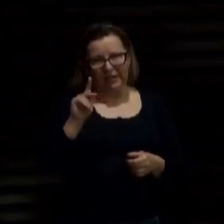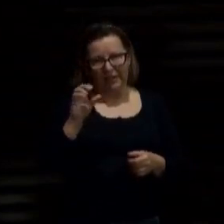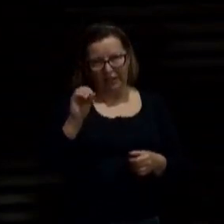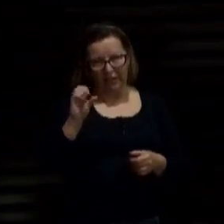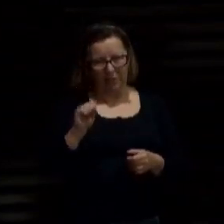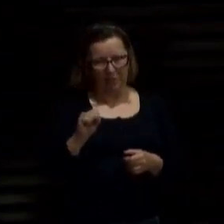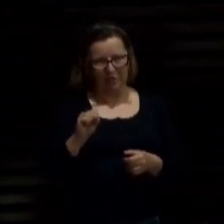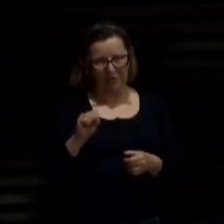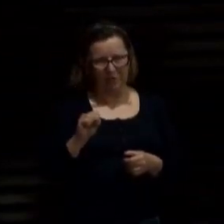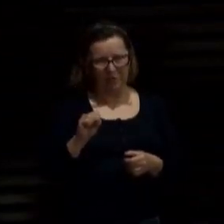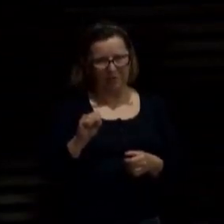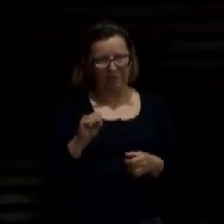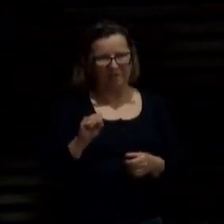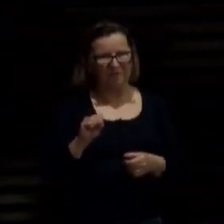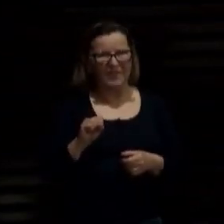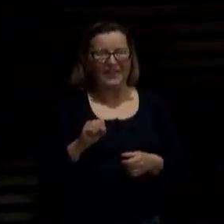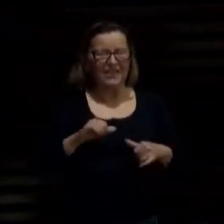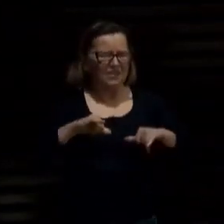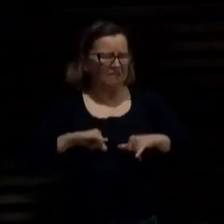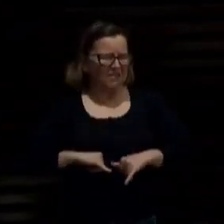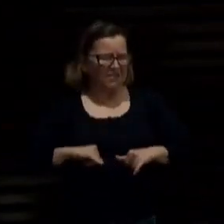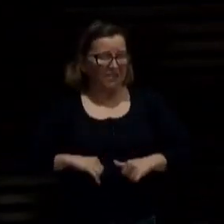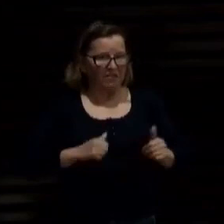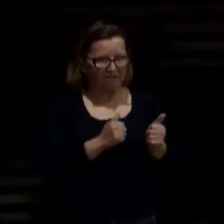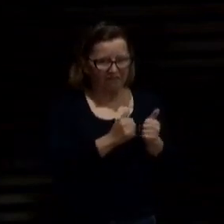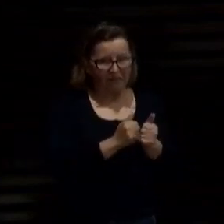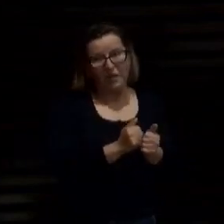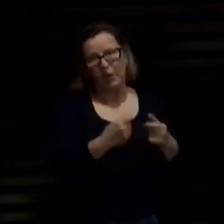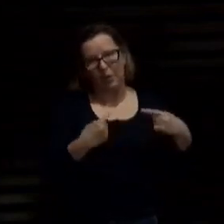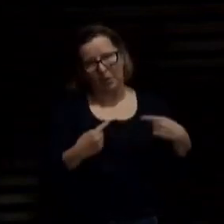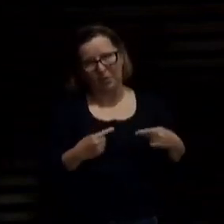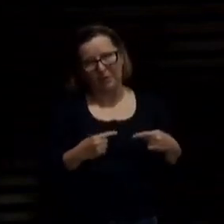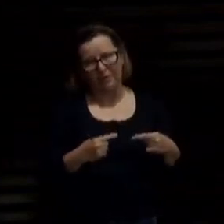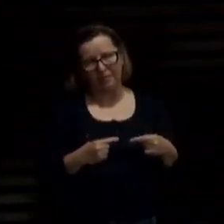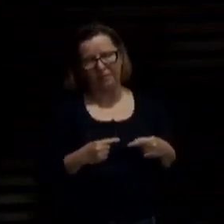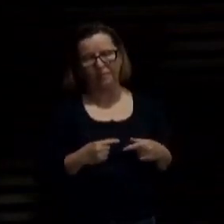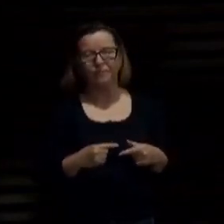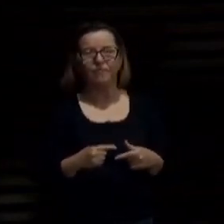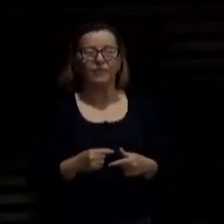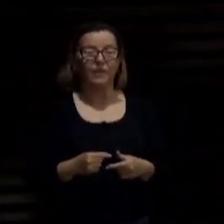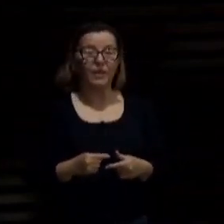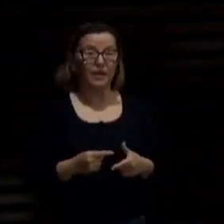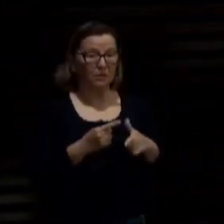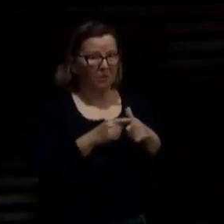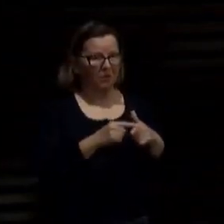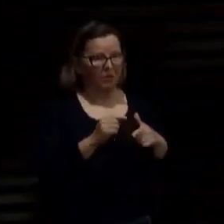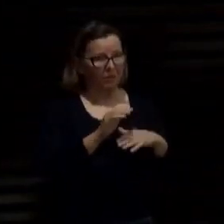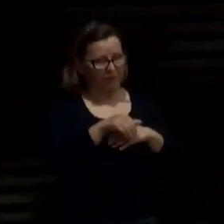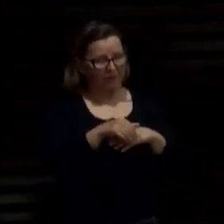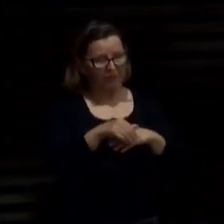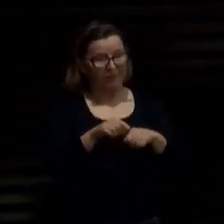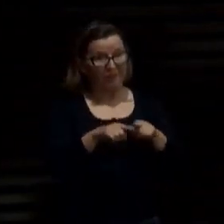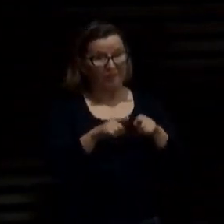igreja, no âmbito externo, ela vinha sofrendo perseguição, problema externo. E no âmbito interno, tinha dois